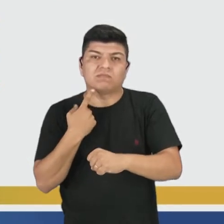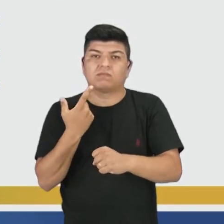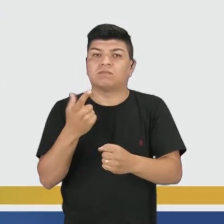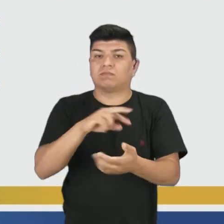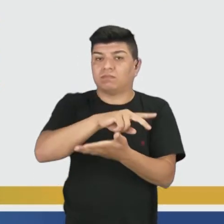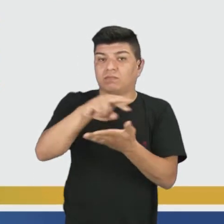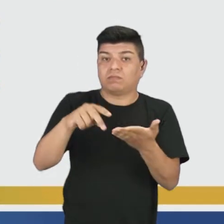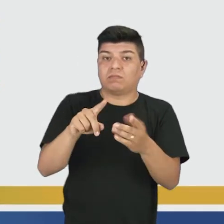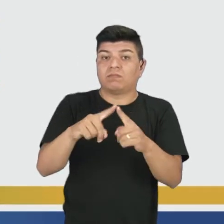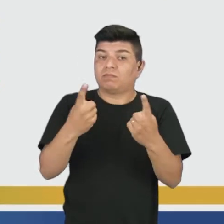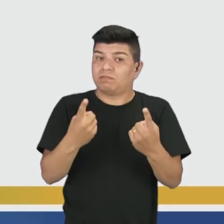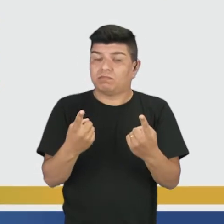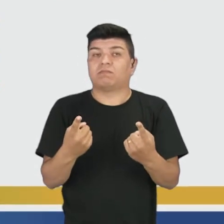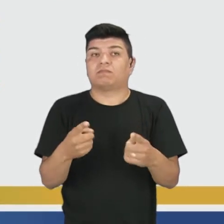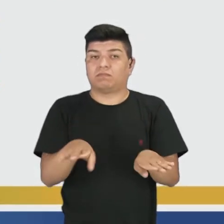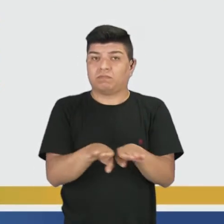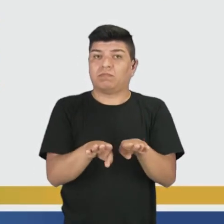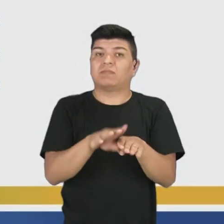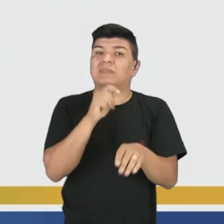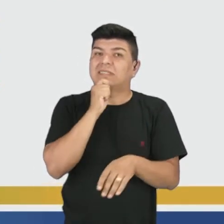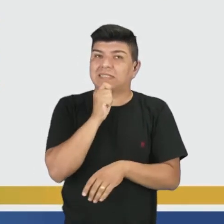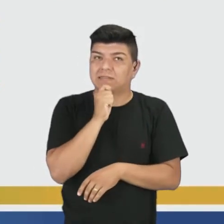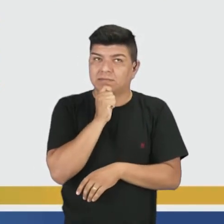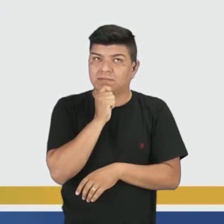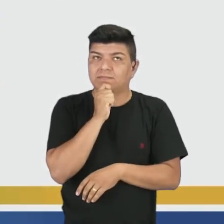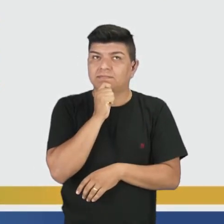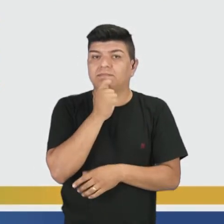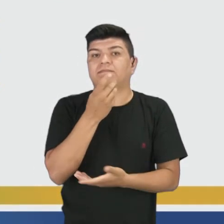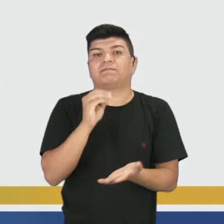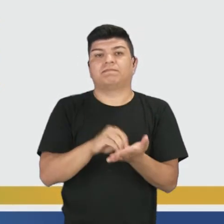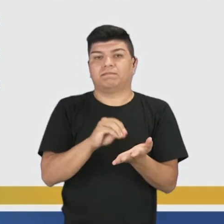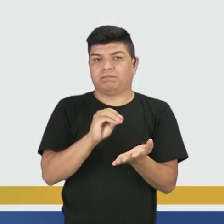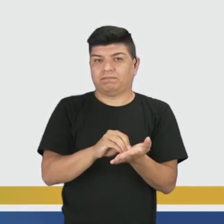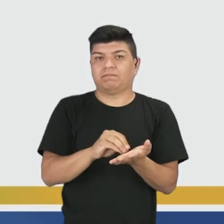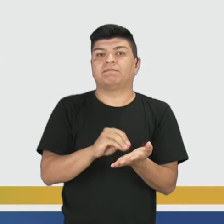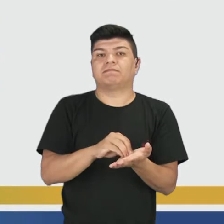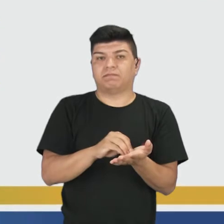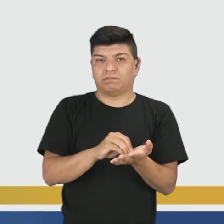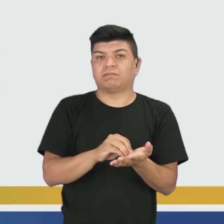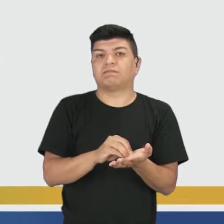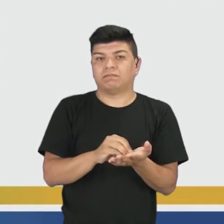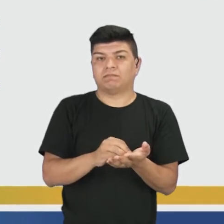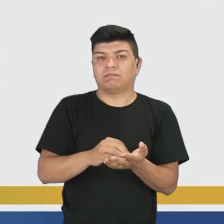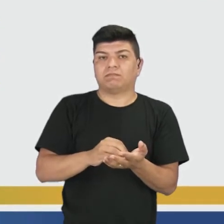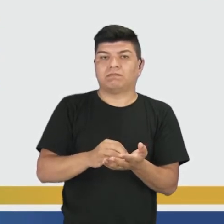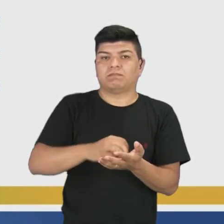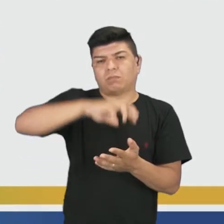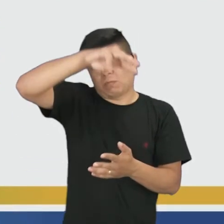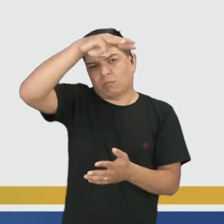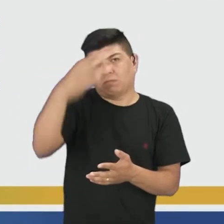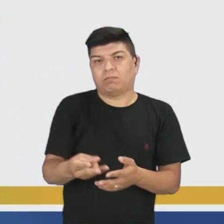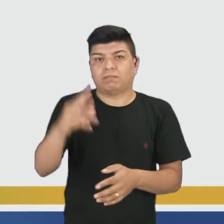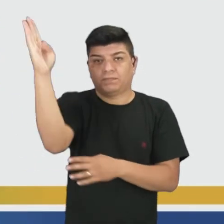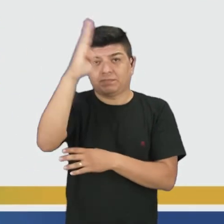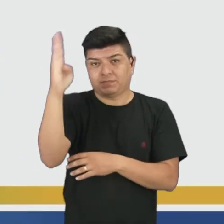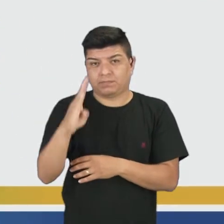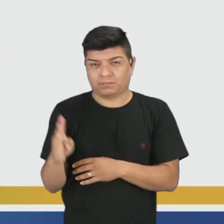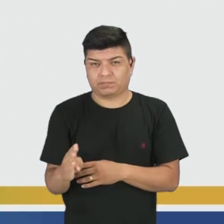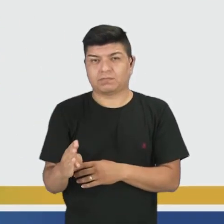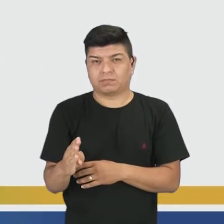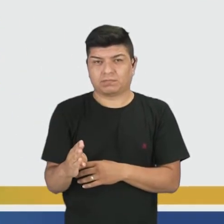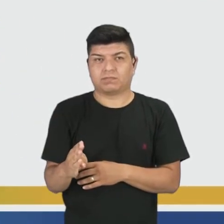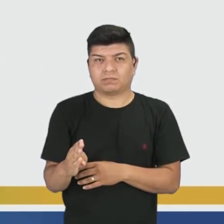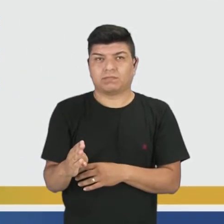entre outros, infelizmente, ainda faz parte do cotidiano de milhares de